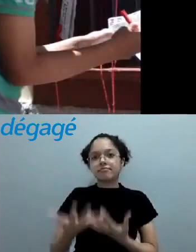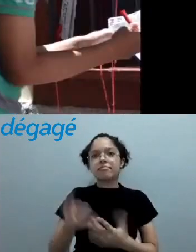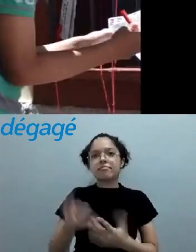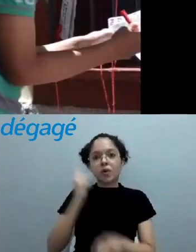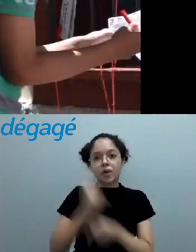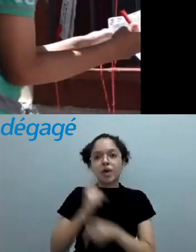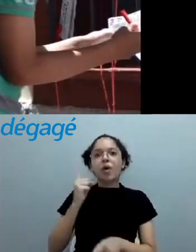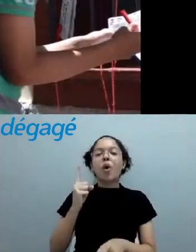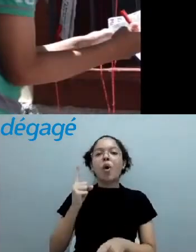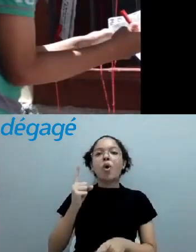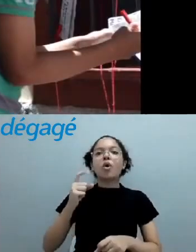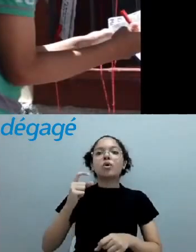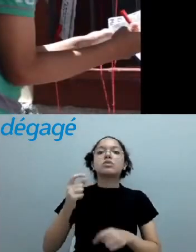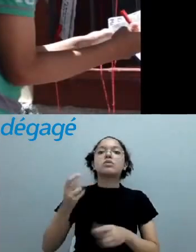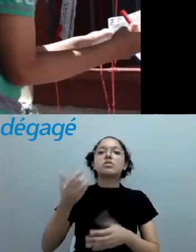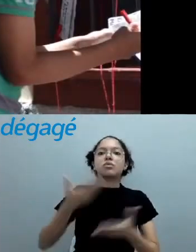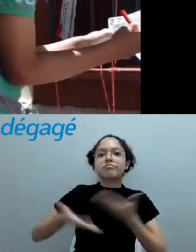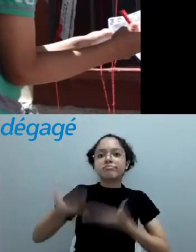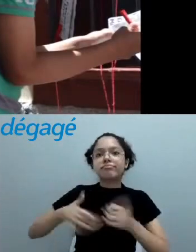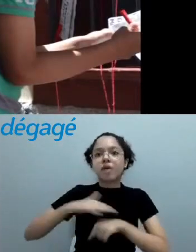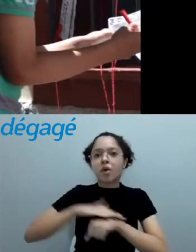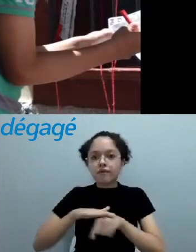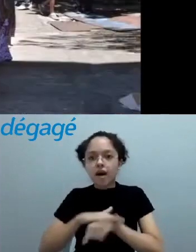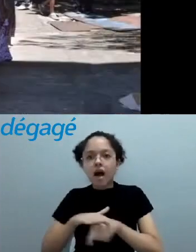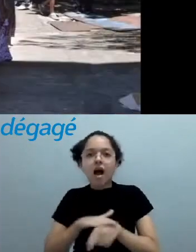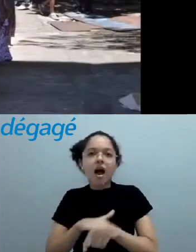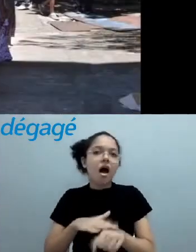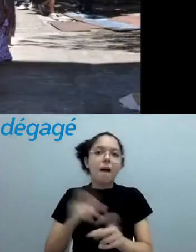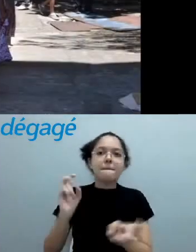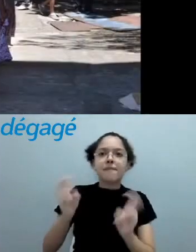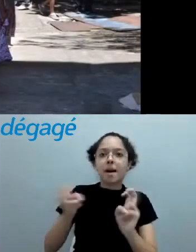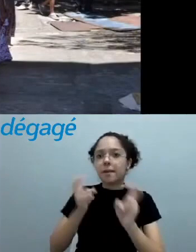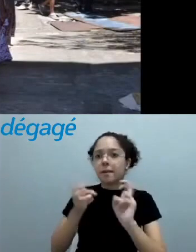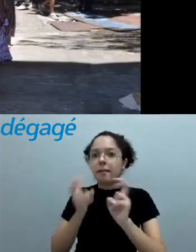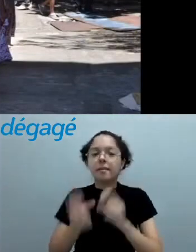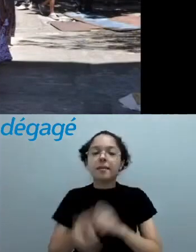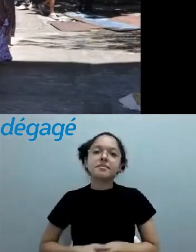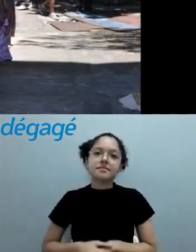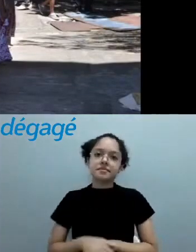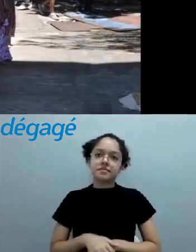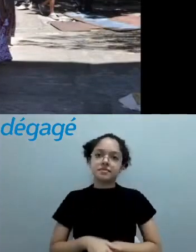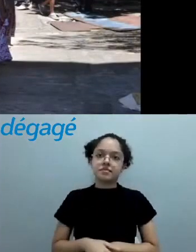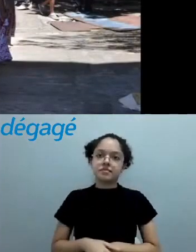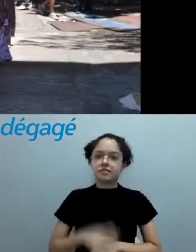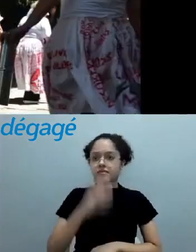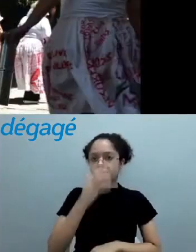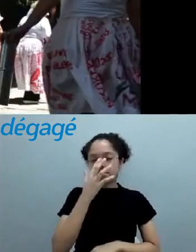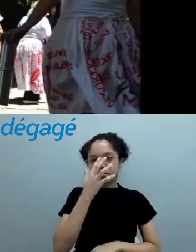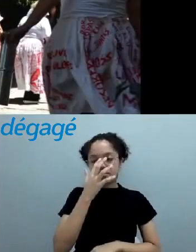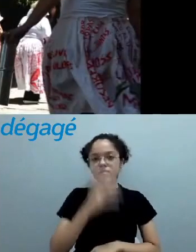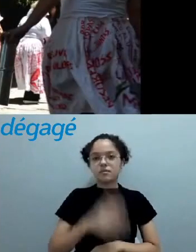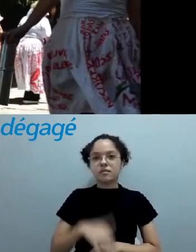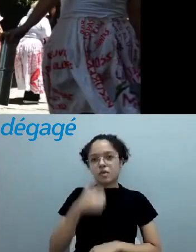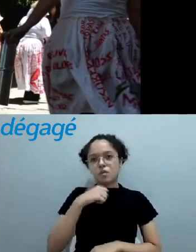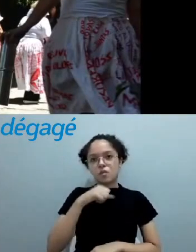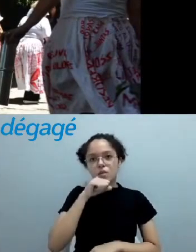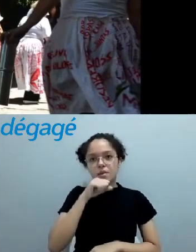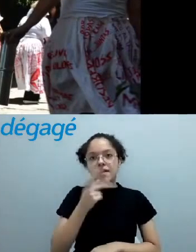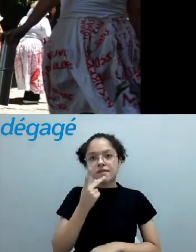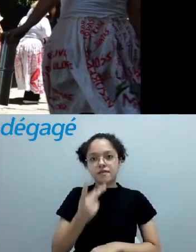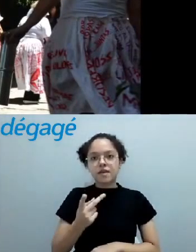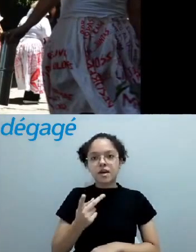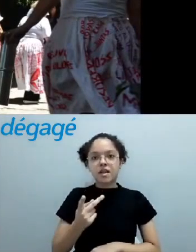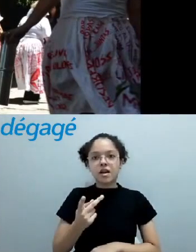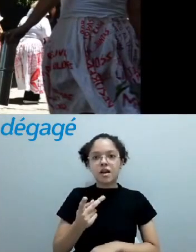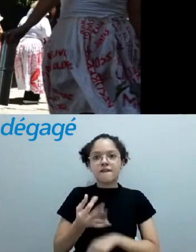e conversas intercalados, né? O encontro prático partiu de uma queixa de uma das mães que falou que naquelas férias ela comeu